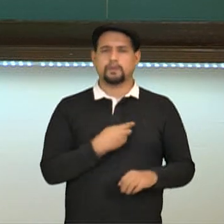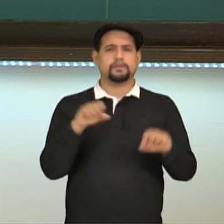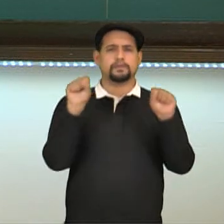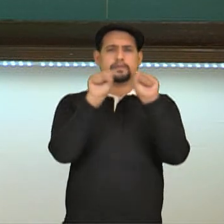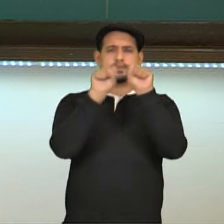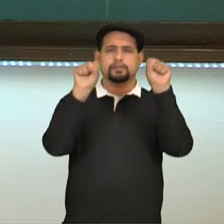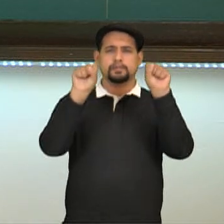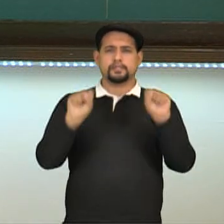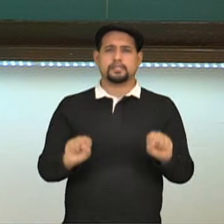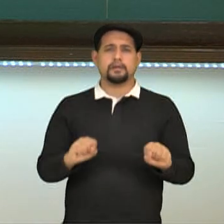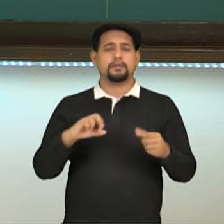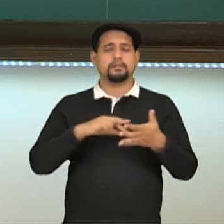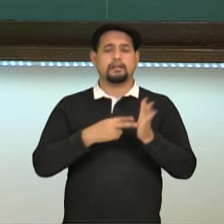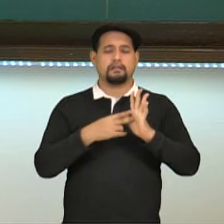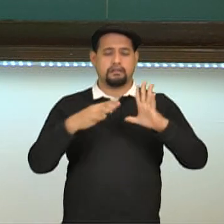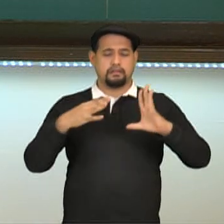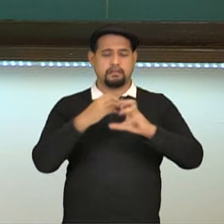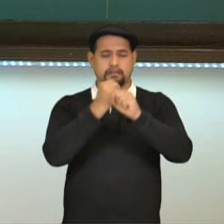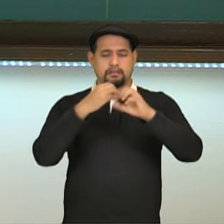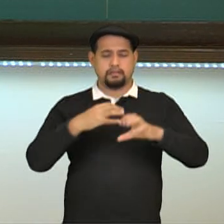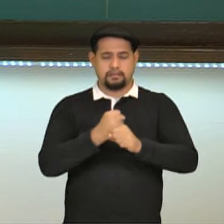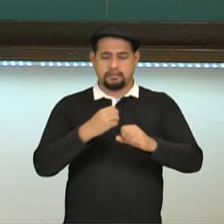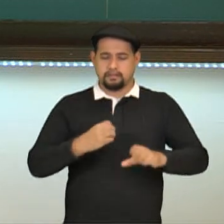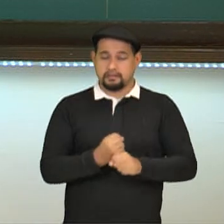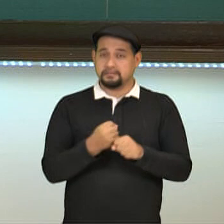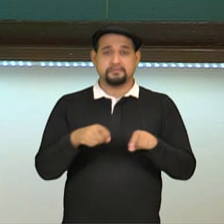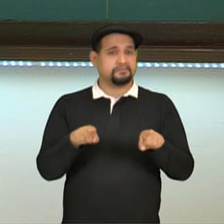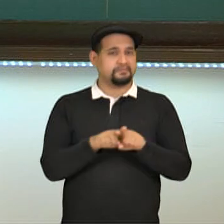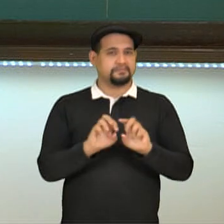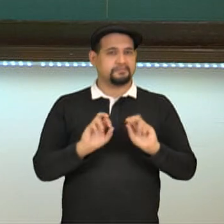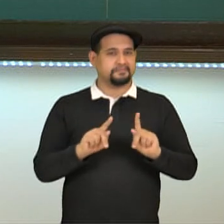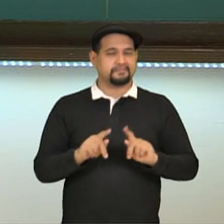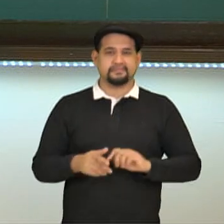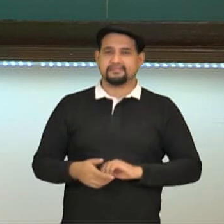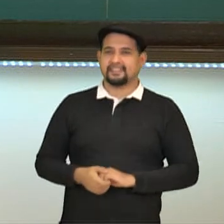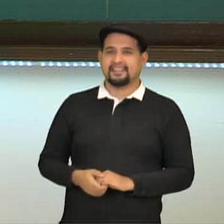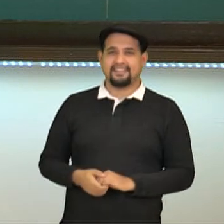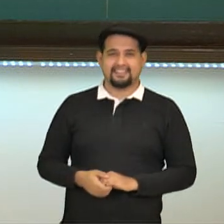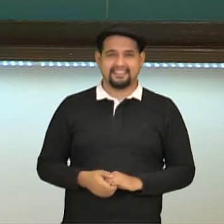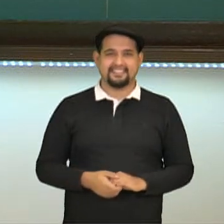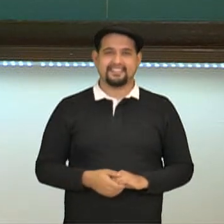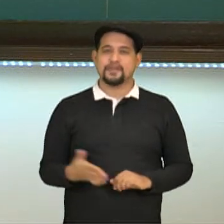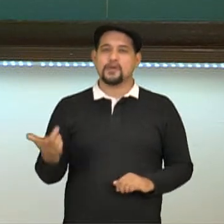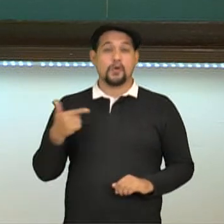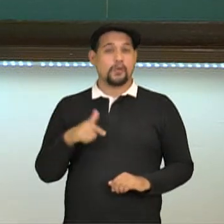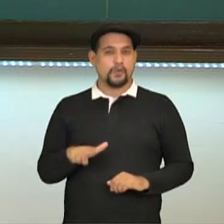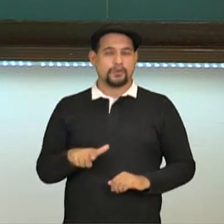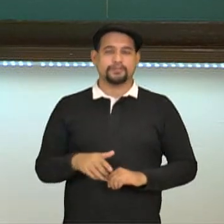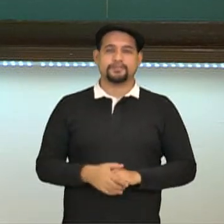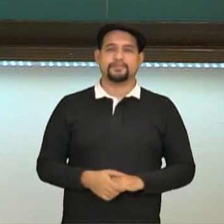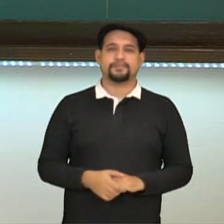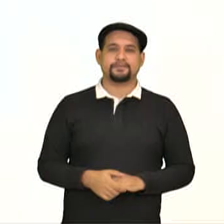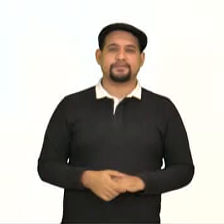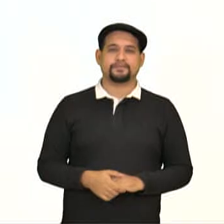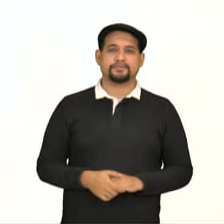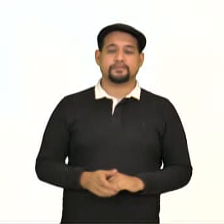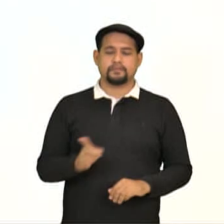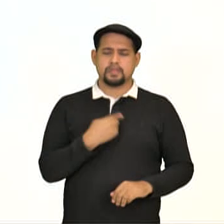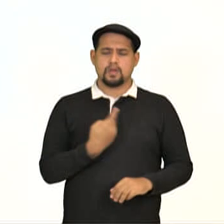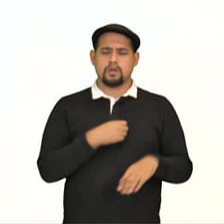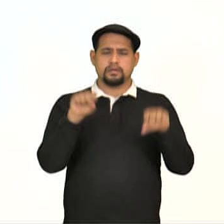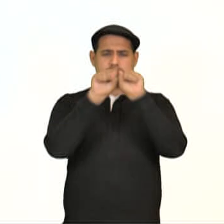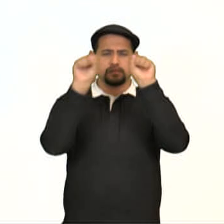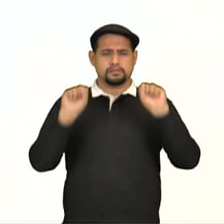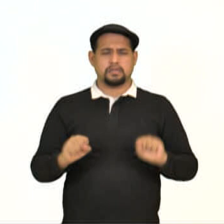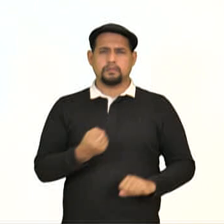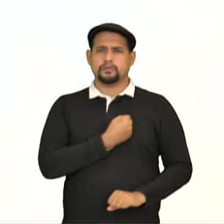é multiplicativo também. Tudo bem? Muito bem. Continuando aqui. Nosso sistema